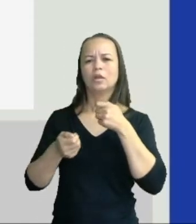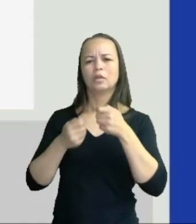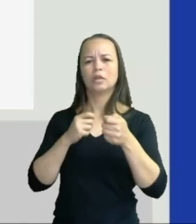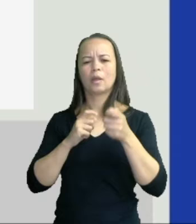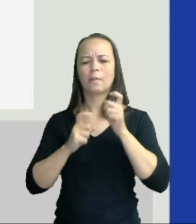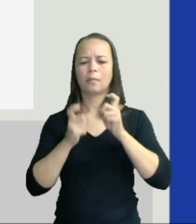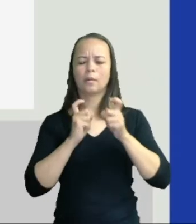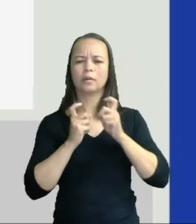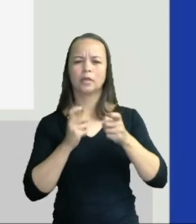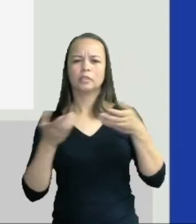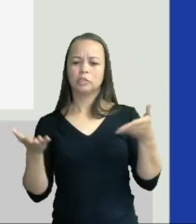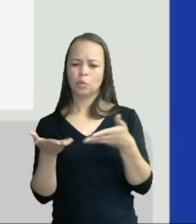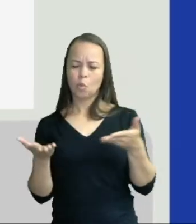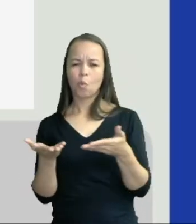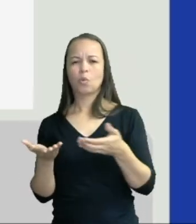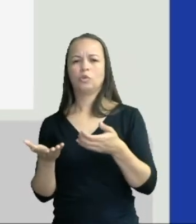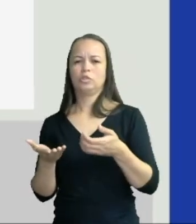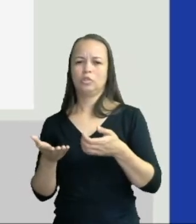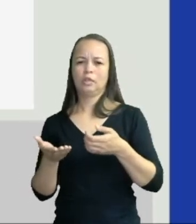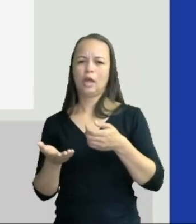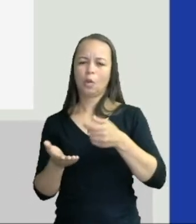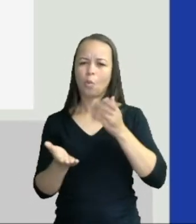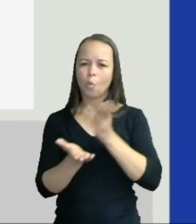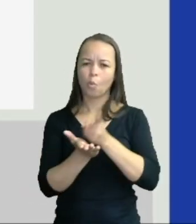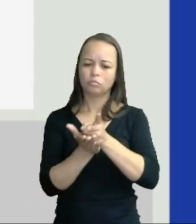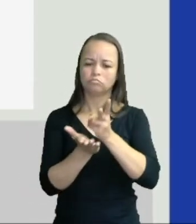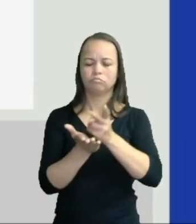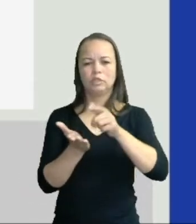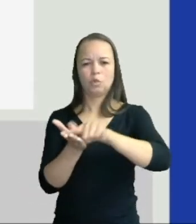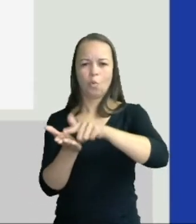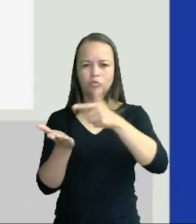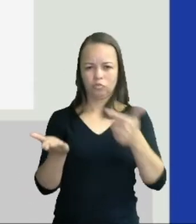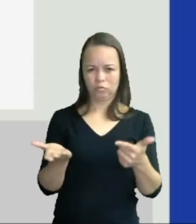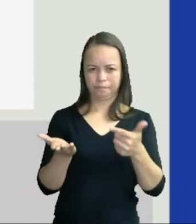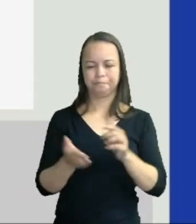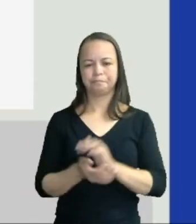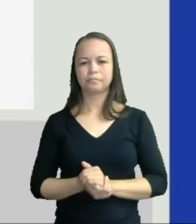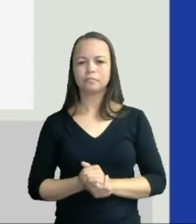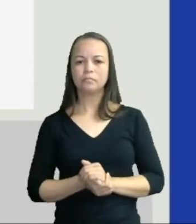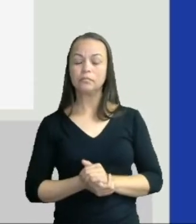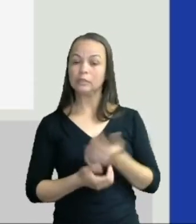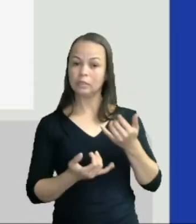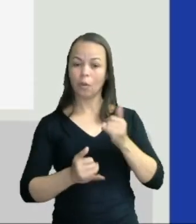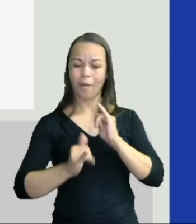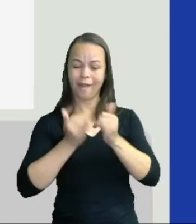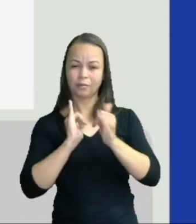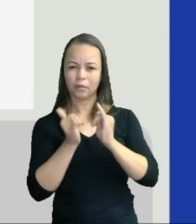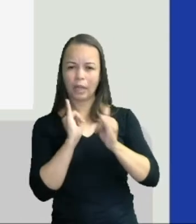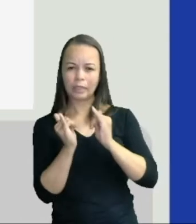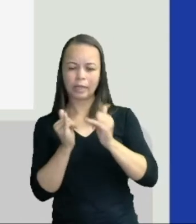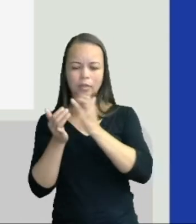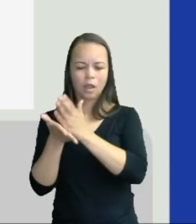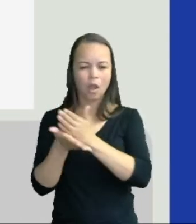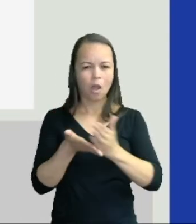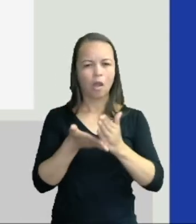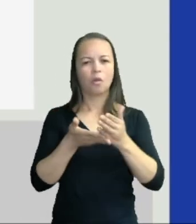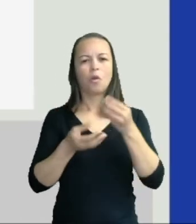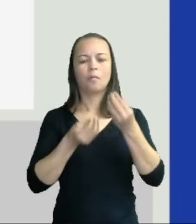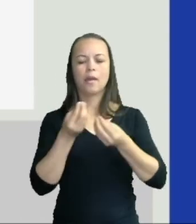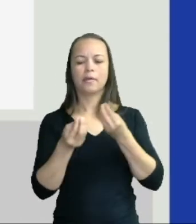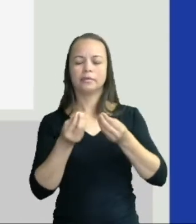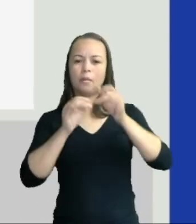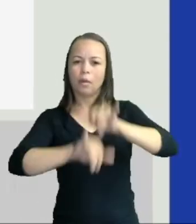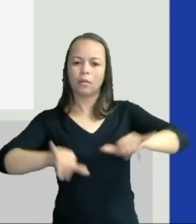circulam no país inteiro e outros em apenas alguns municípios ou mesmo em bairros. O jornal impresso foi o primeiro meio